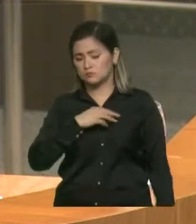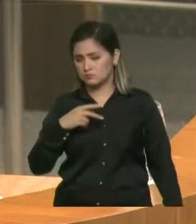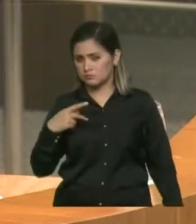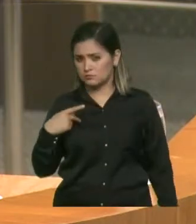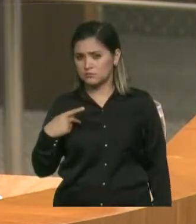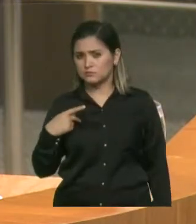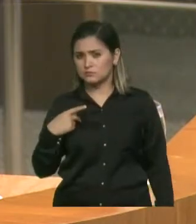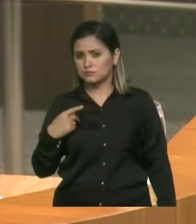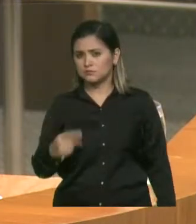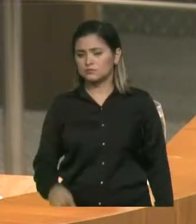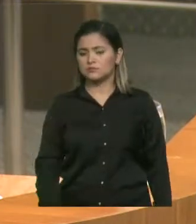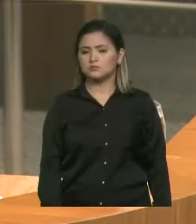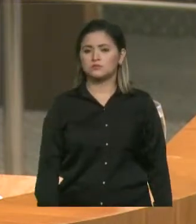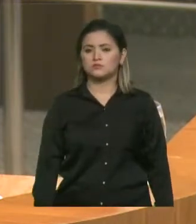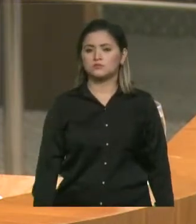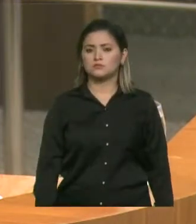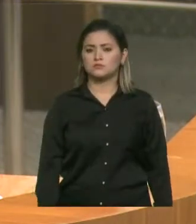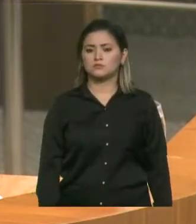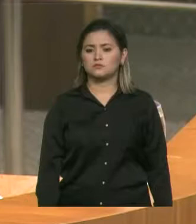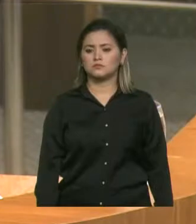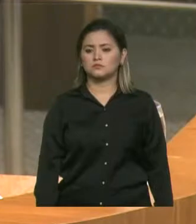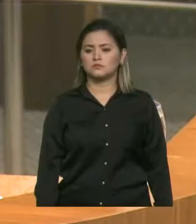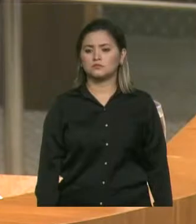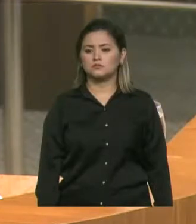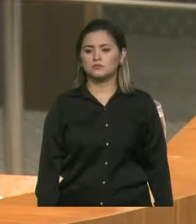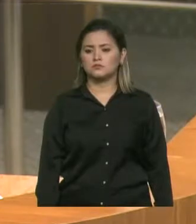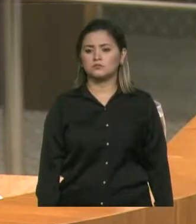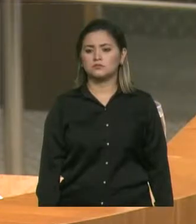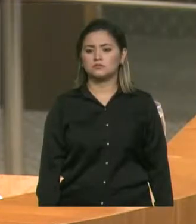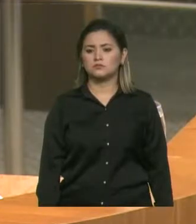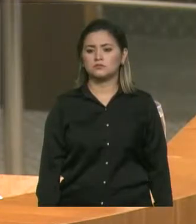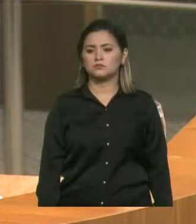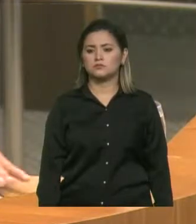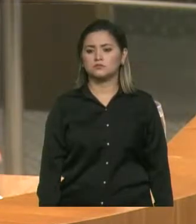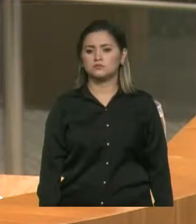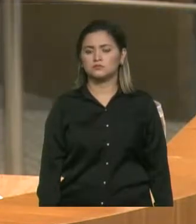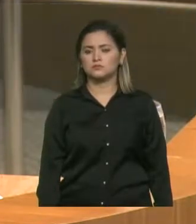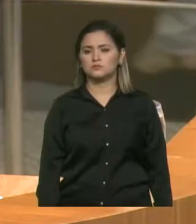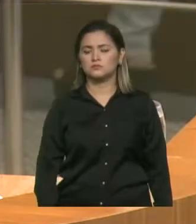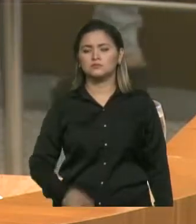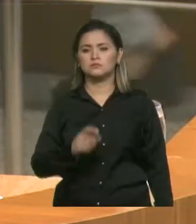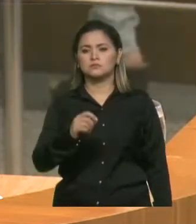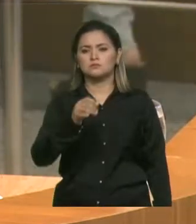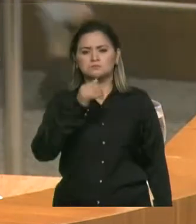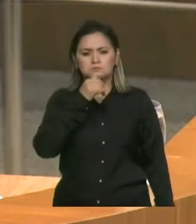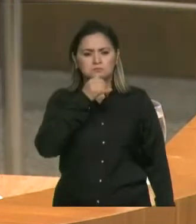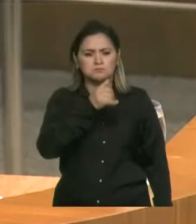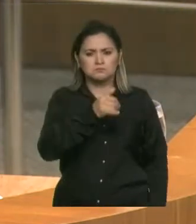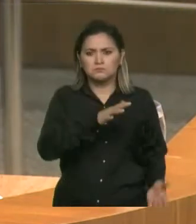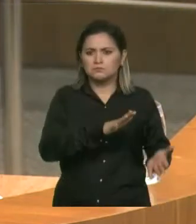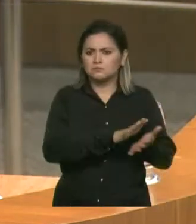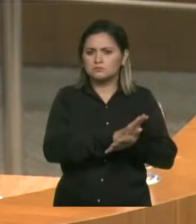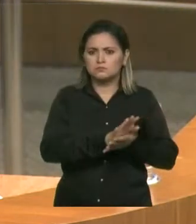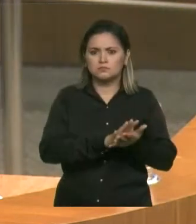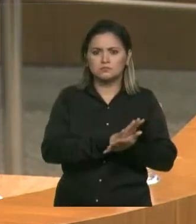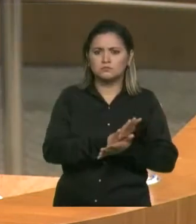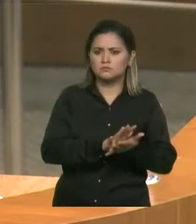Público, que não se manifesta no processo de suspeição do